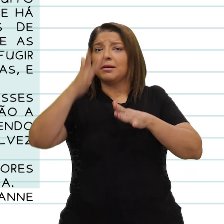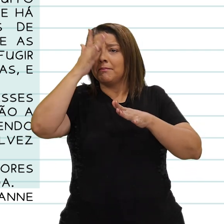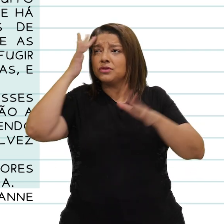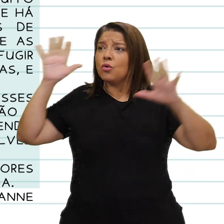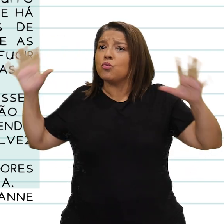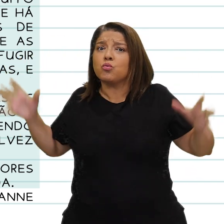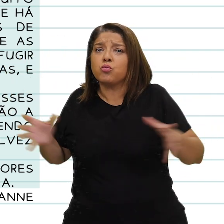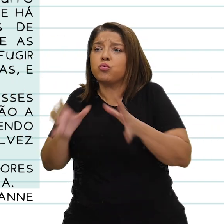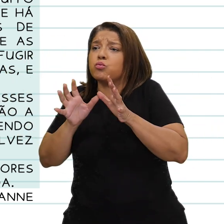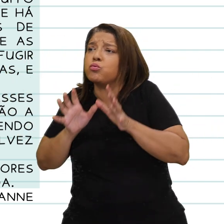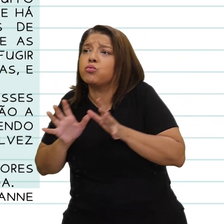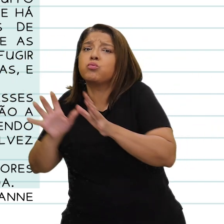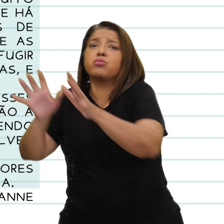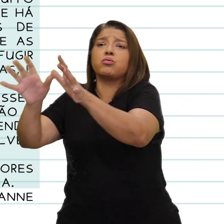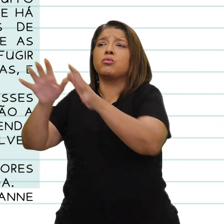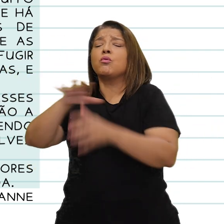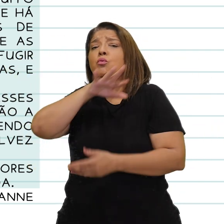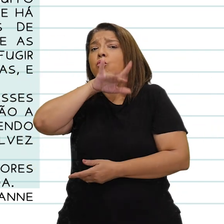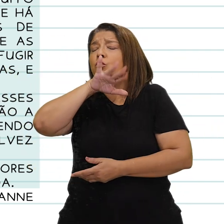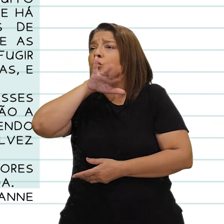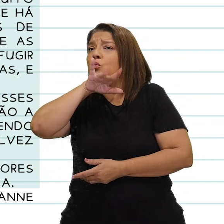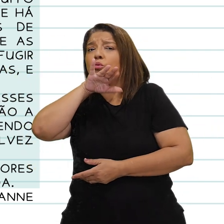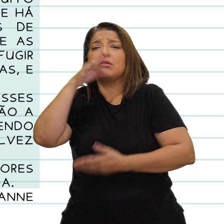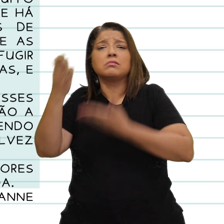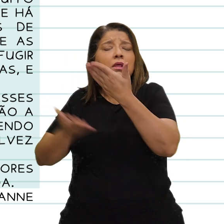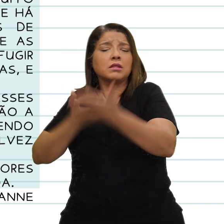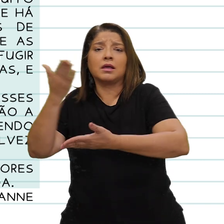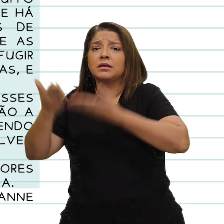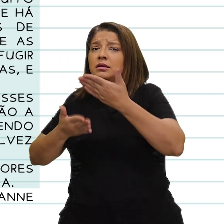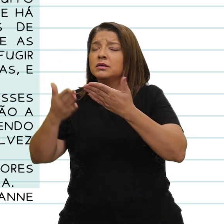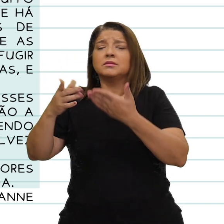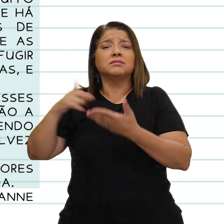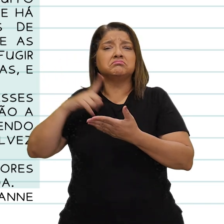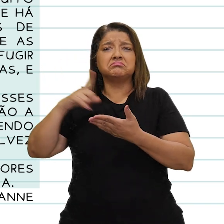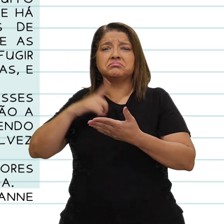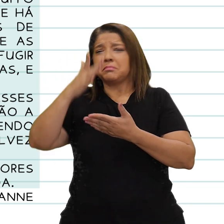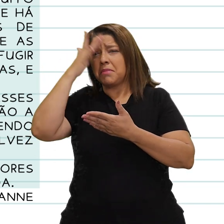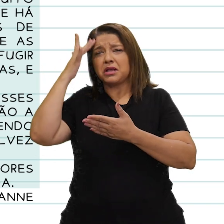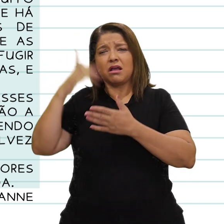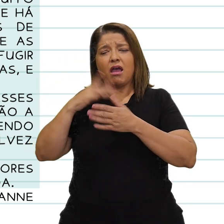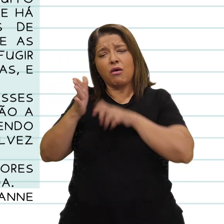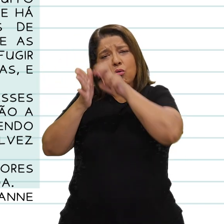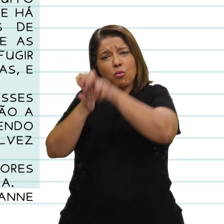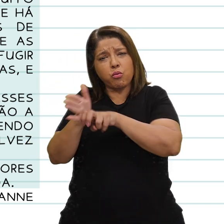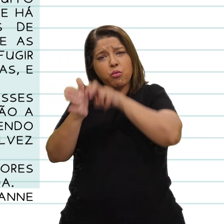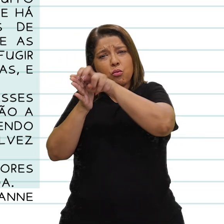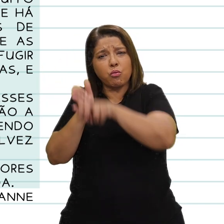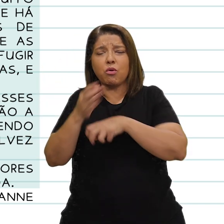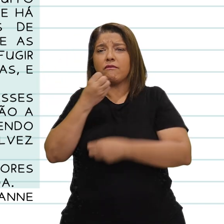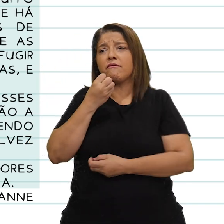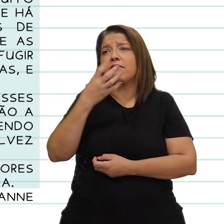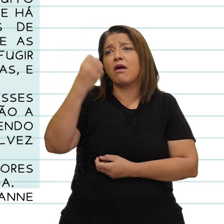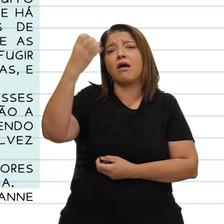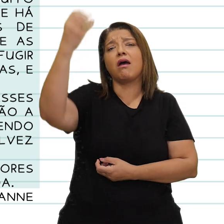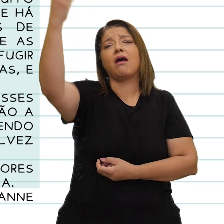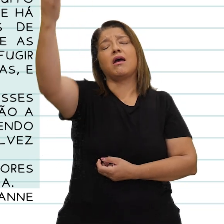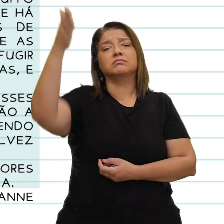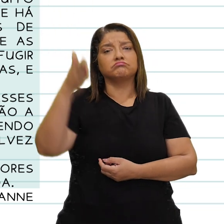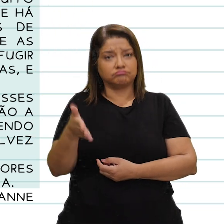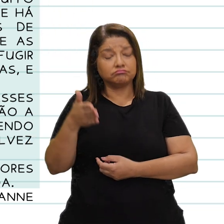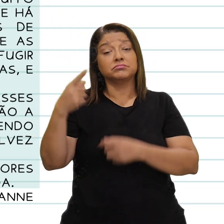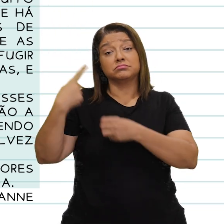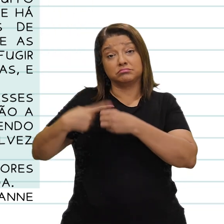tratando-os, todos eles, muito mal, e transportando-os em vagões de gado para Westbrook, o grande campo de